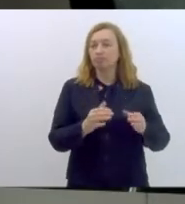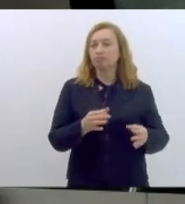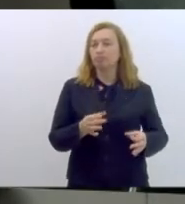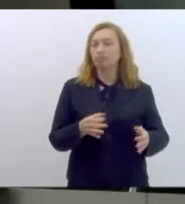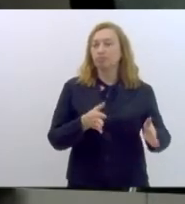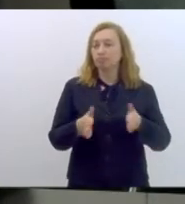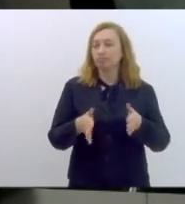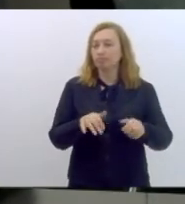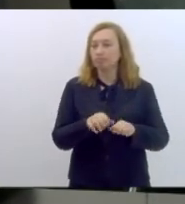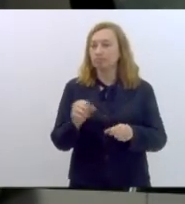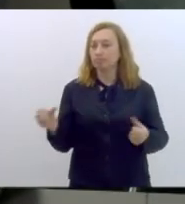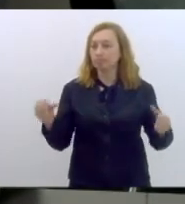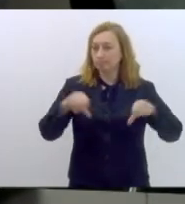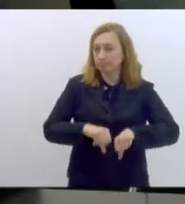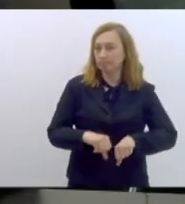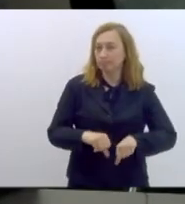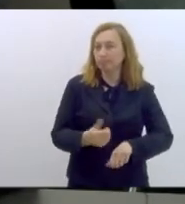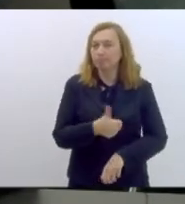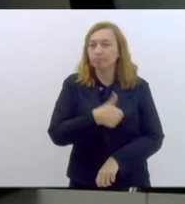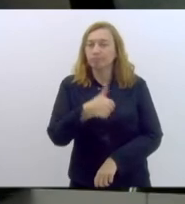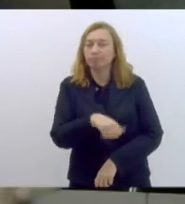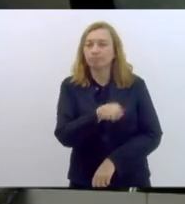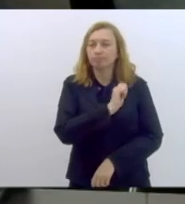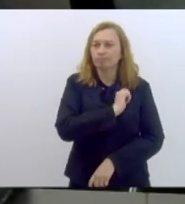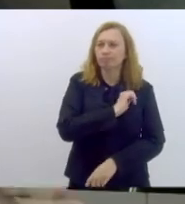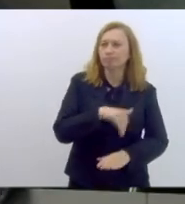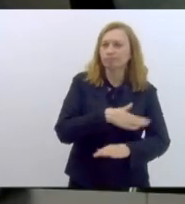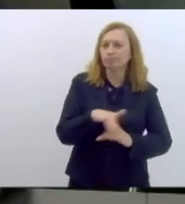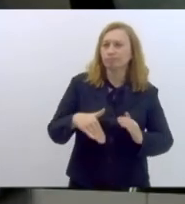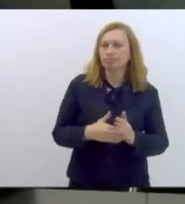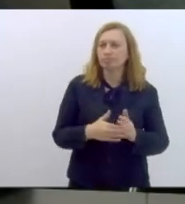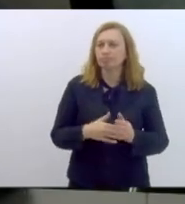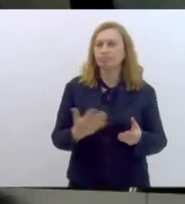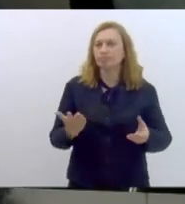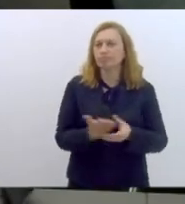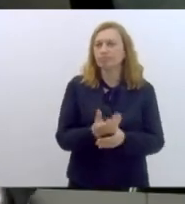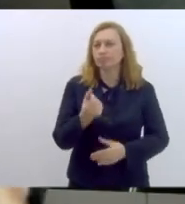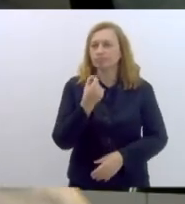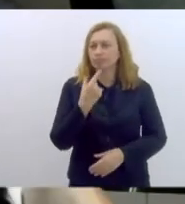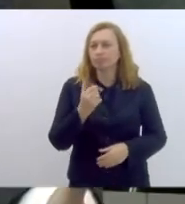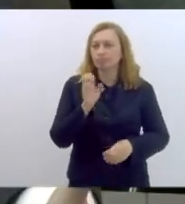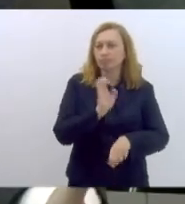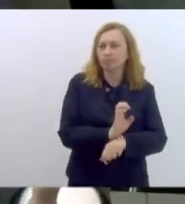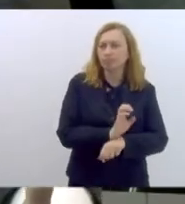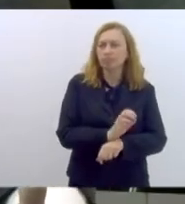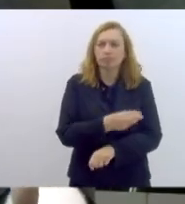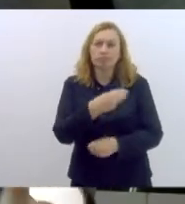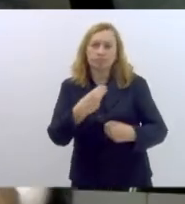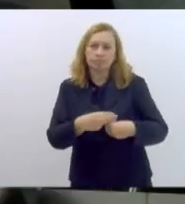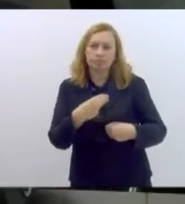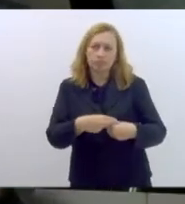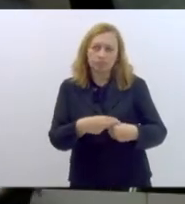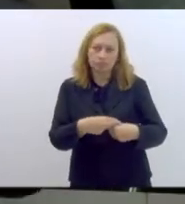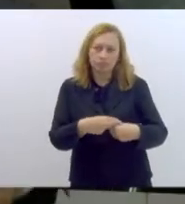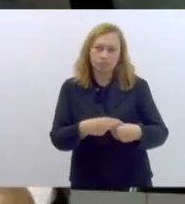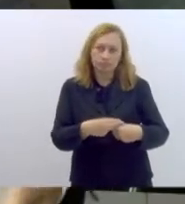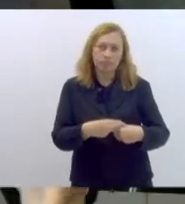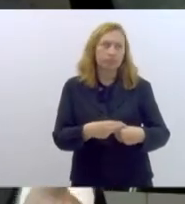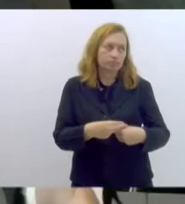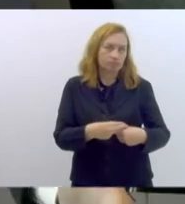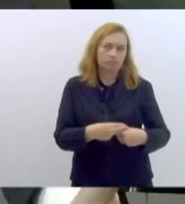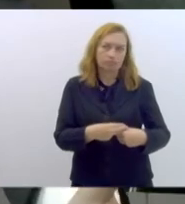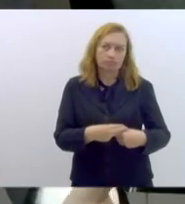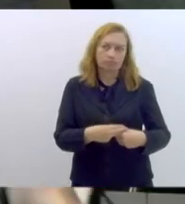pior do primeiro regime, todas as ações de medicamento, normalmente o Estado e o município são réus, e muitas outras,